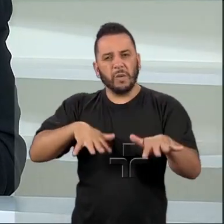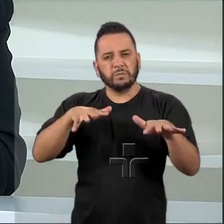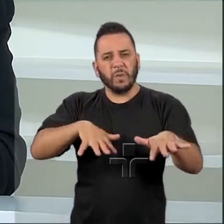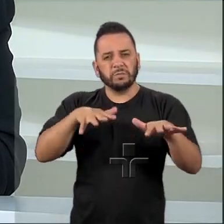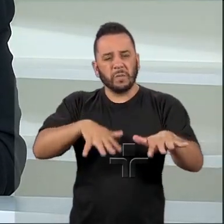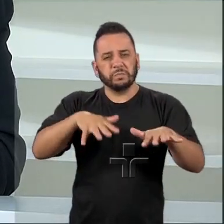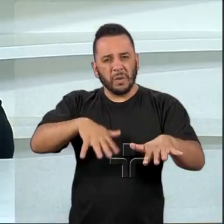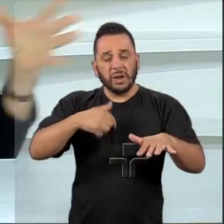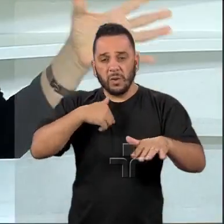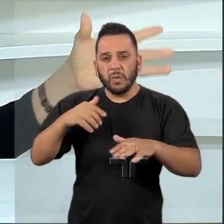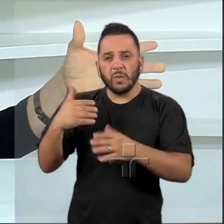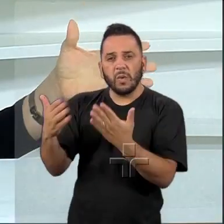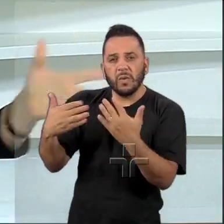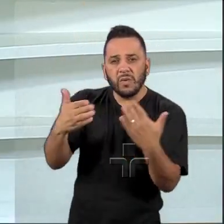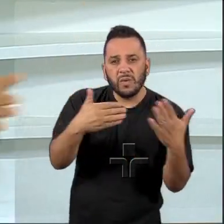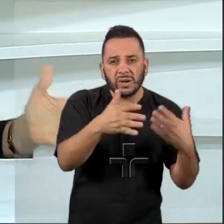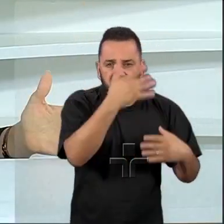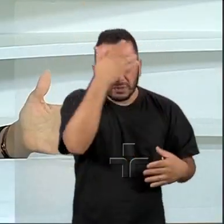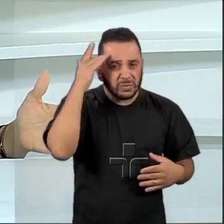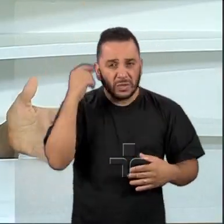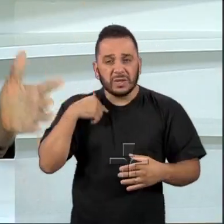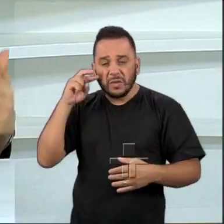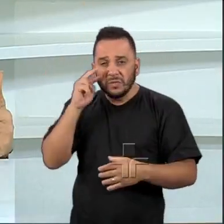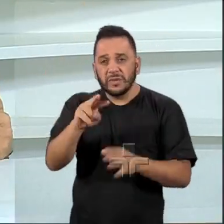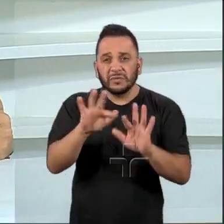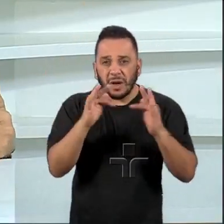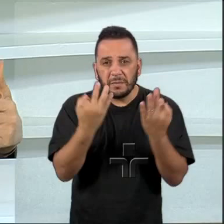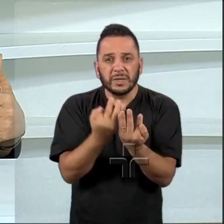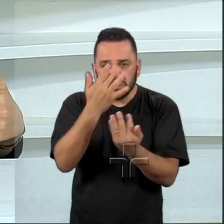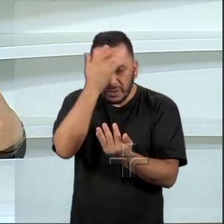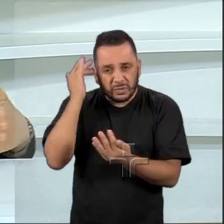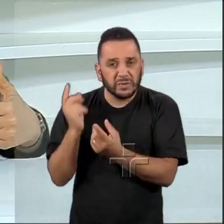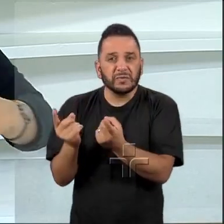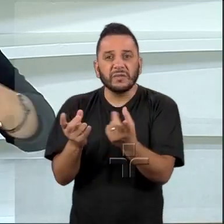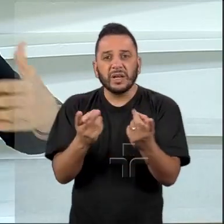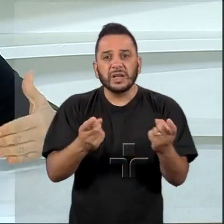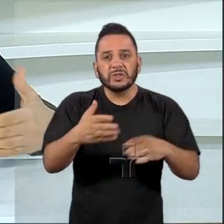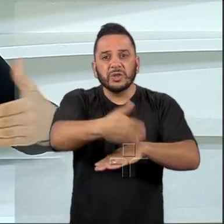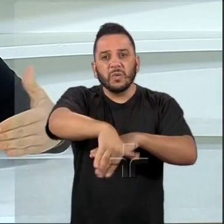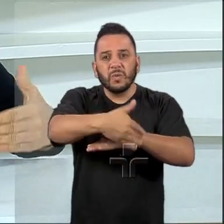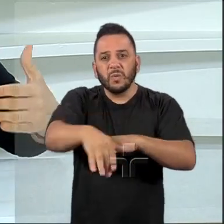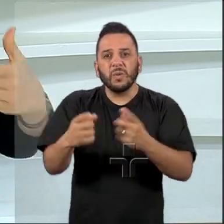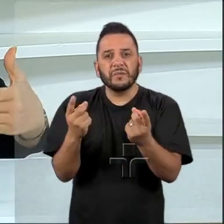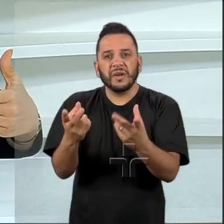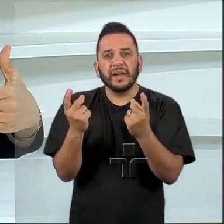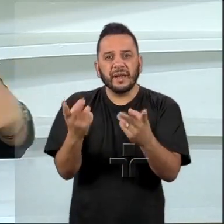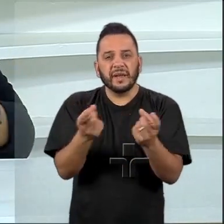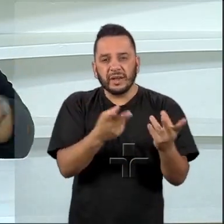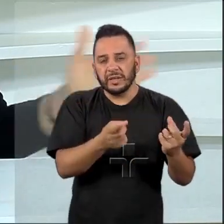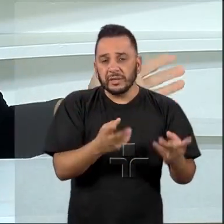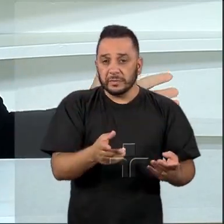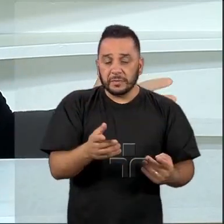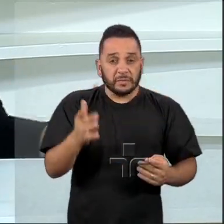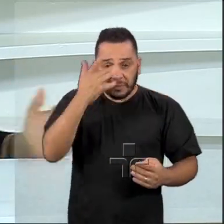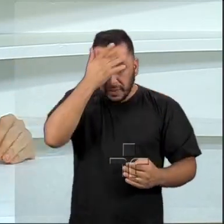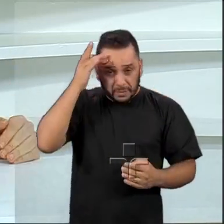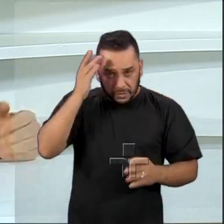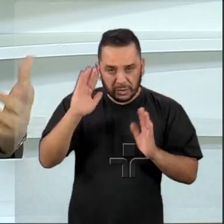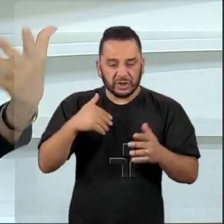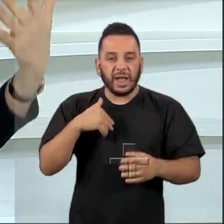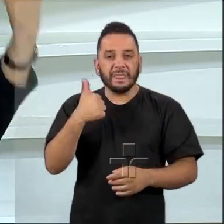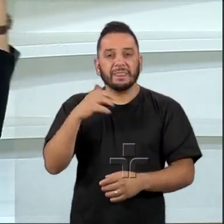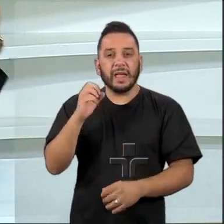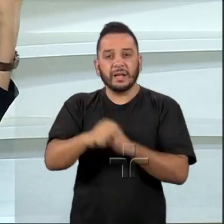ruas, e as pessoas, eu encontrei famílias de ambulantes que o ambulante principal estava há 10 anos sem